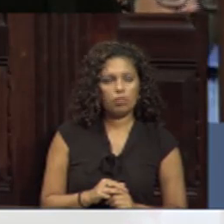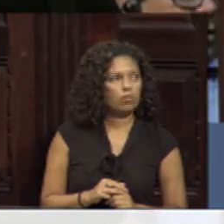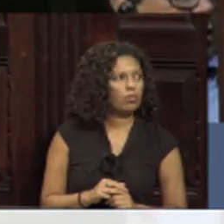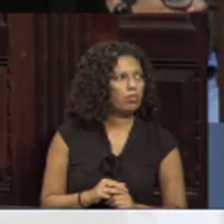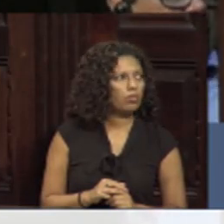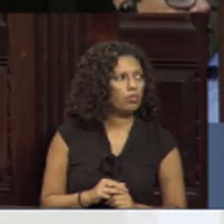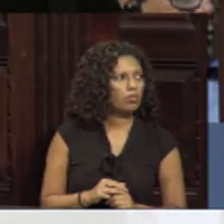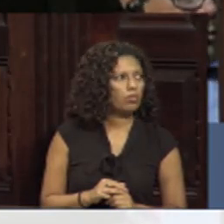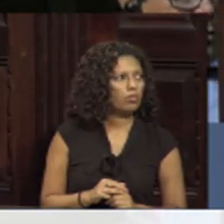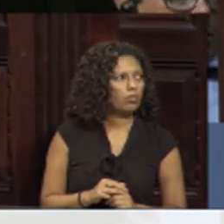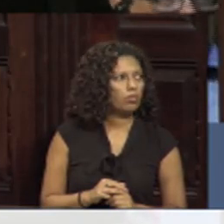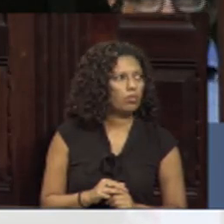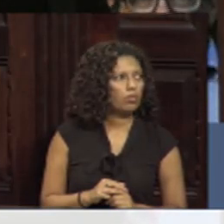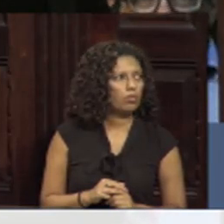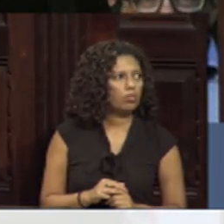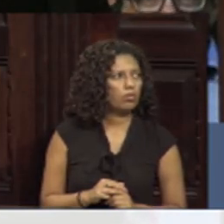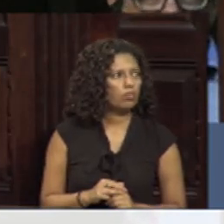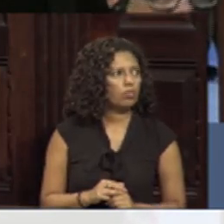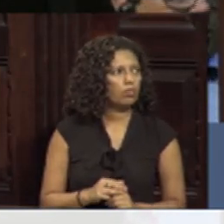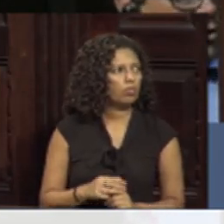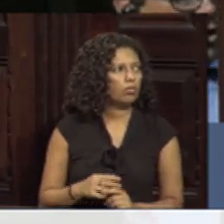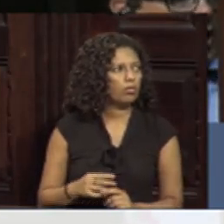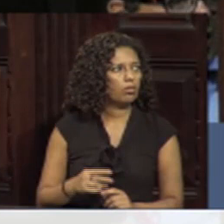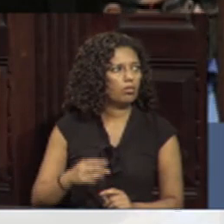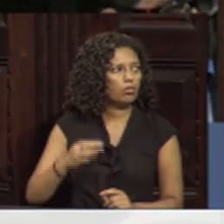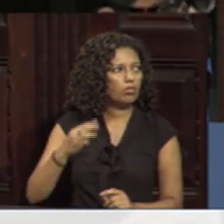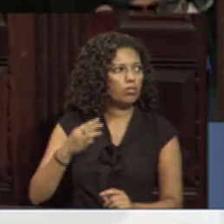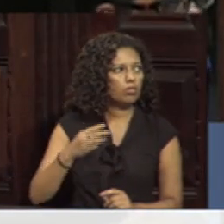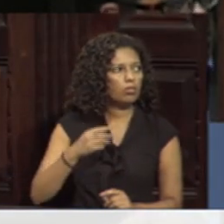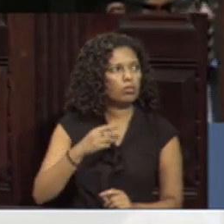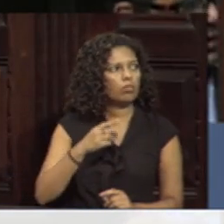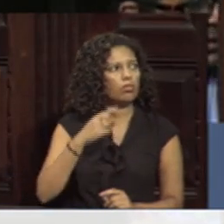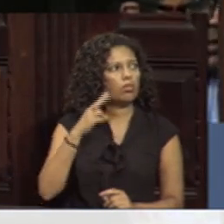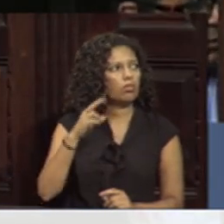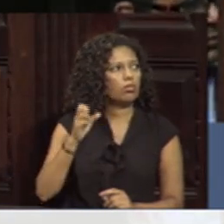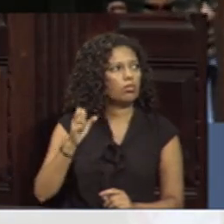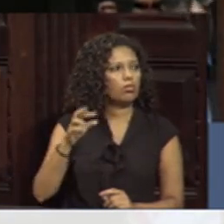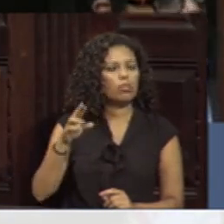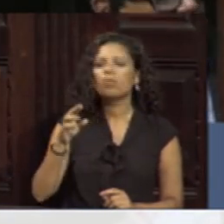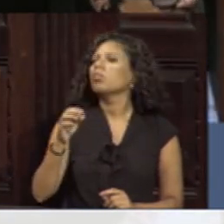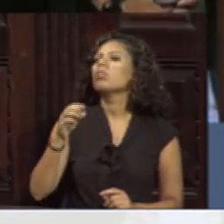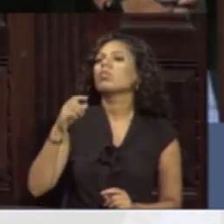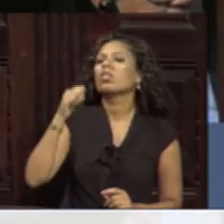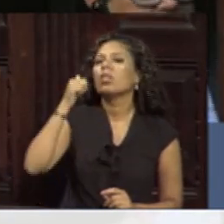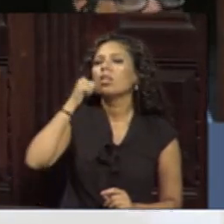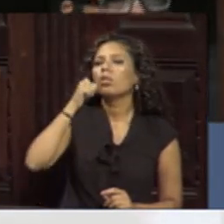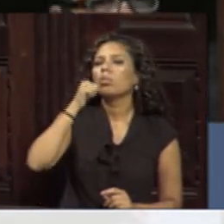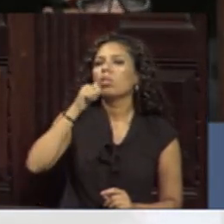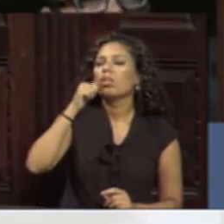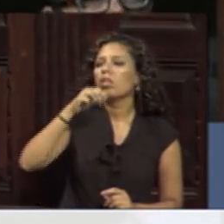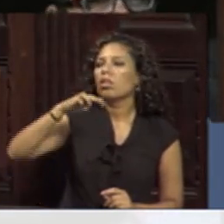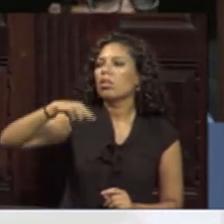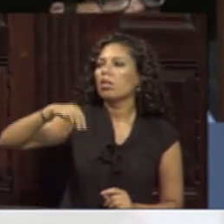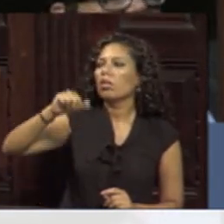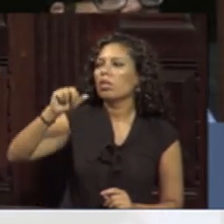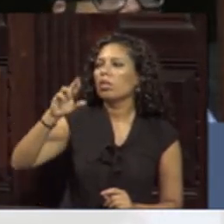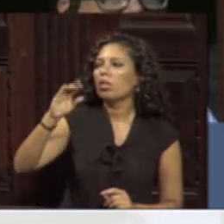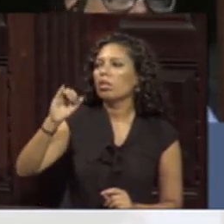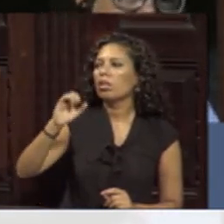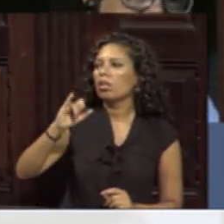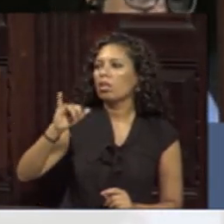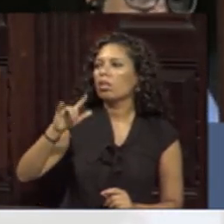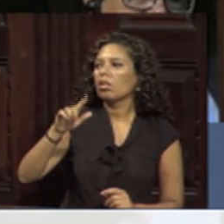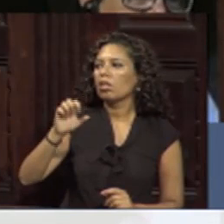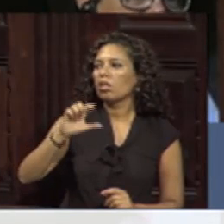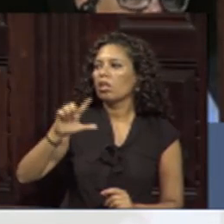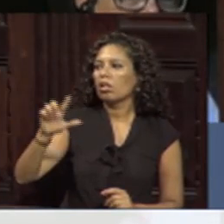Mulher negra, cria da Maré, Marielle Franco. não vão calar a